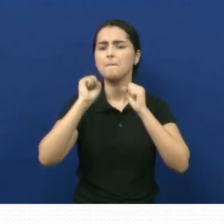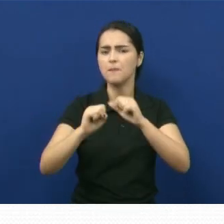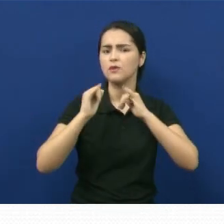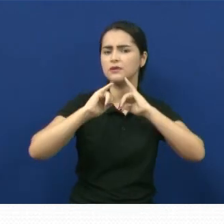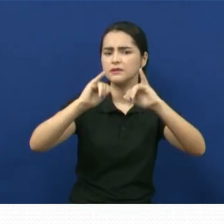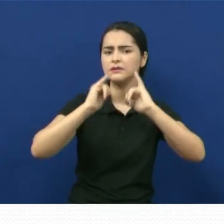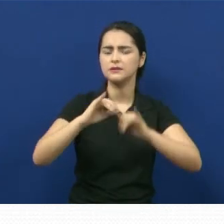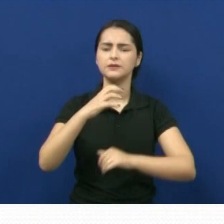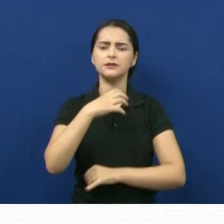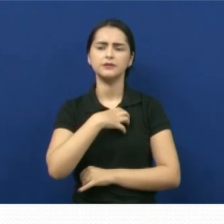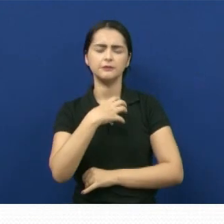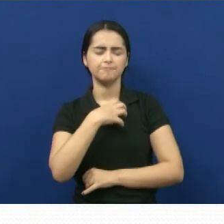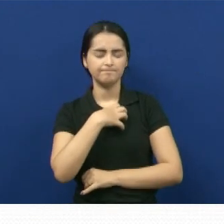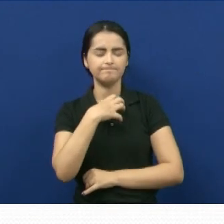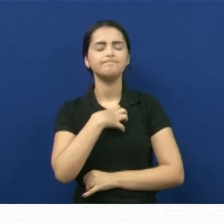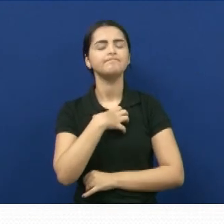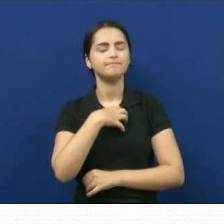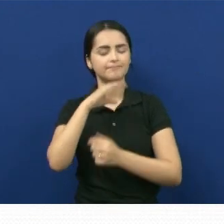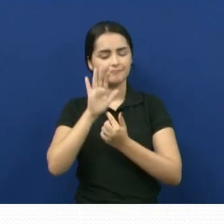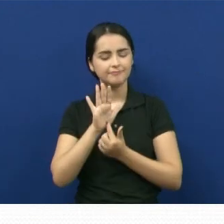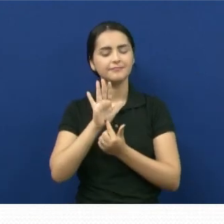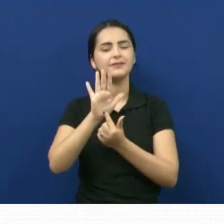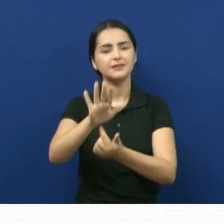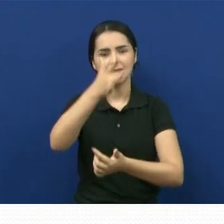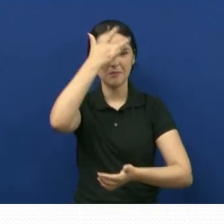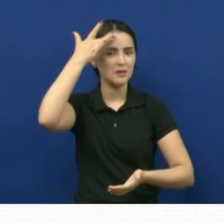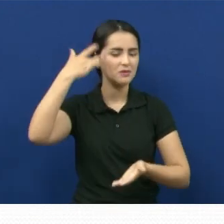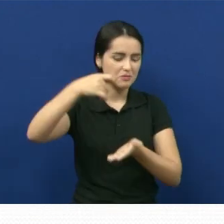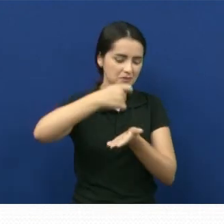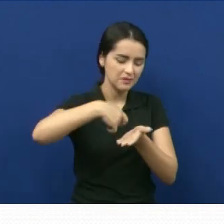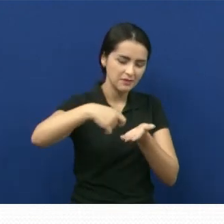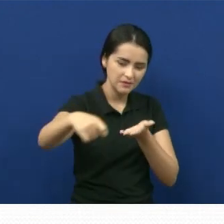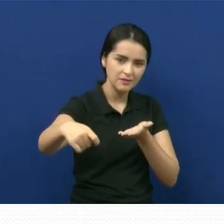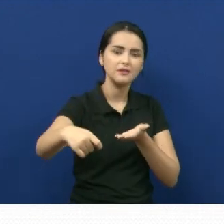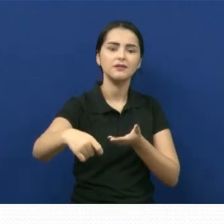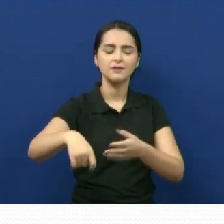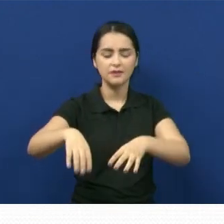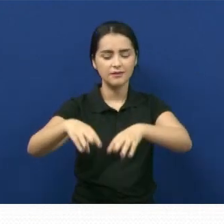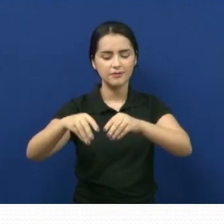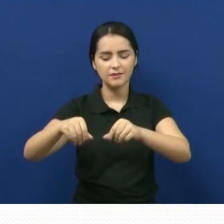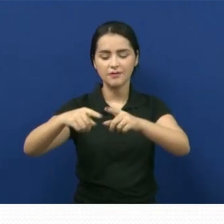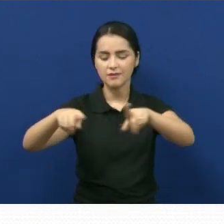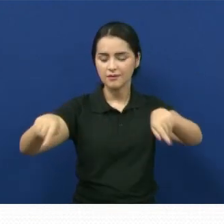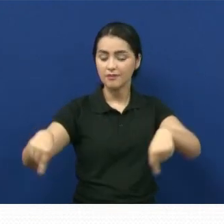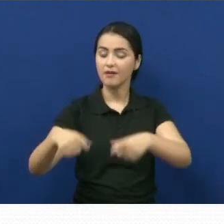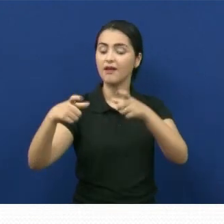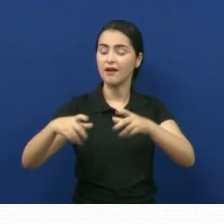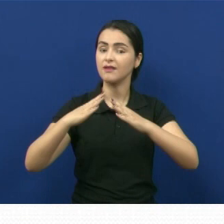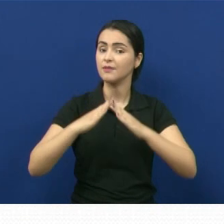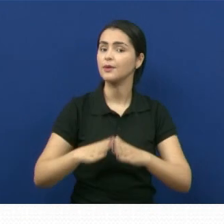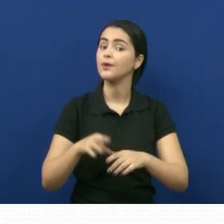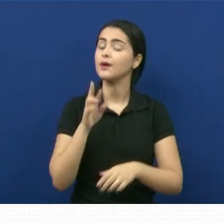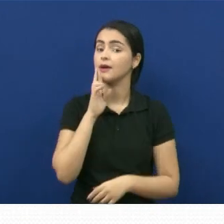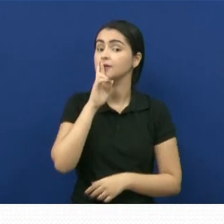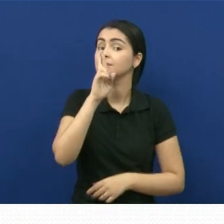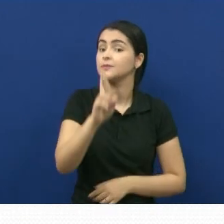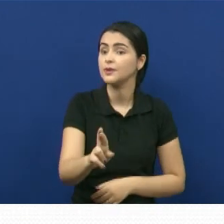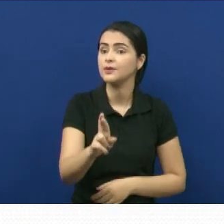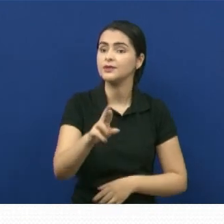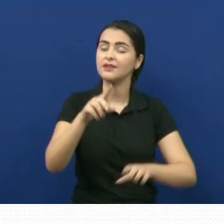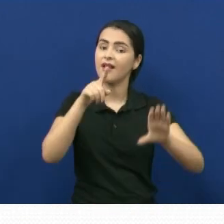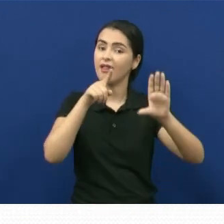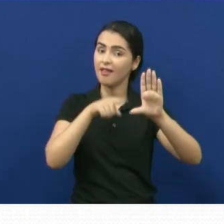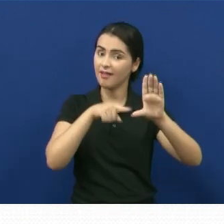este sentido afetivo que o autor se refere à sua terra. Vamos à resposta. É a